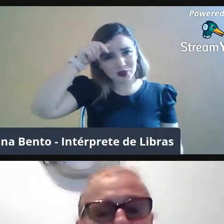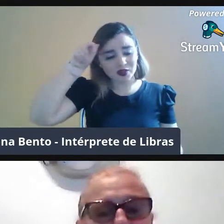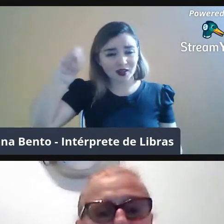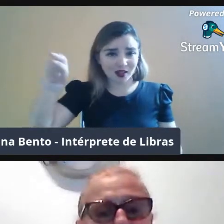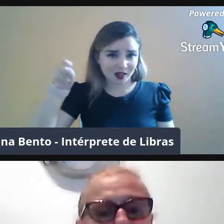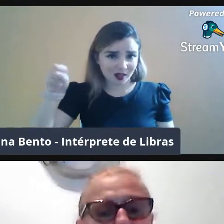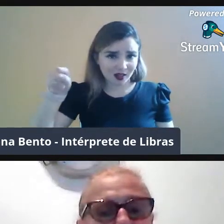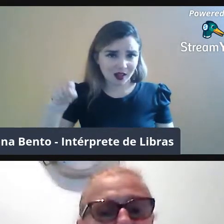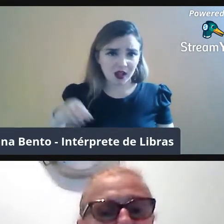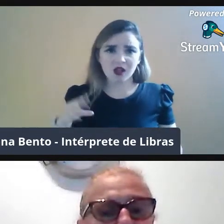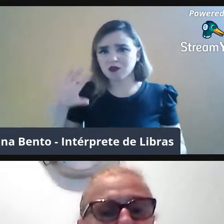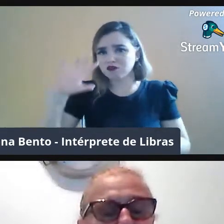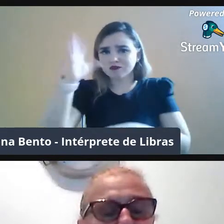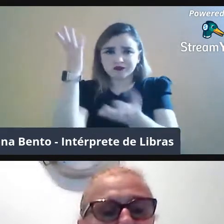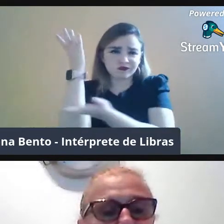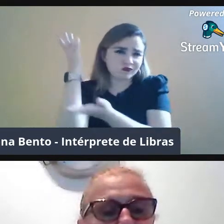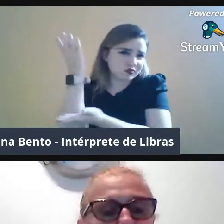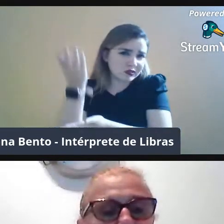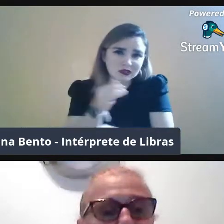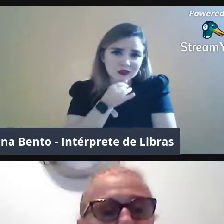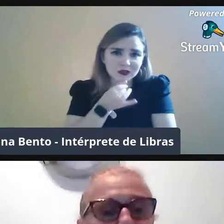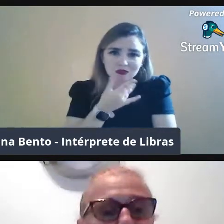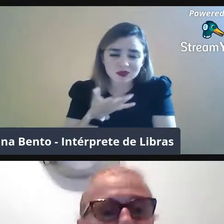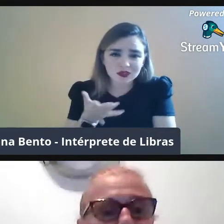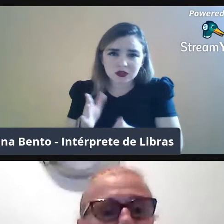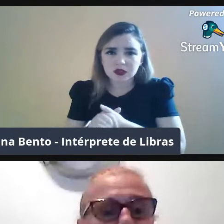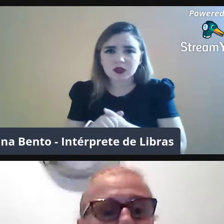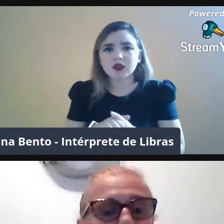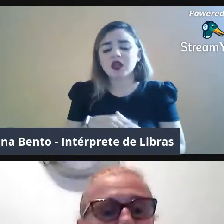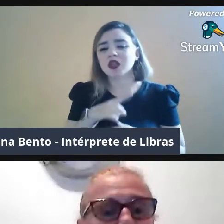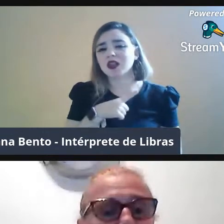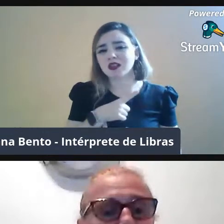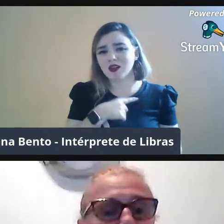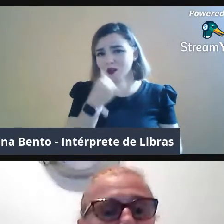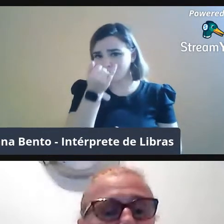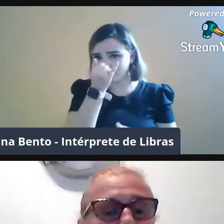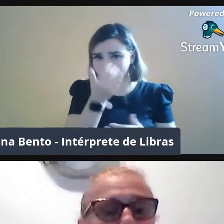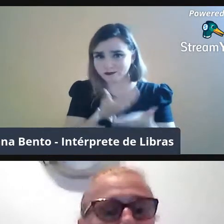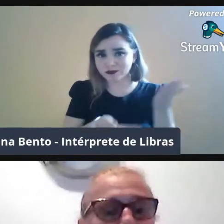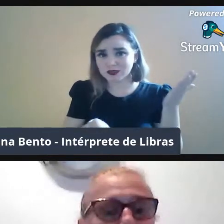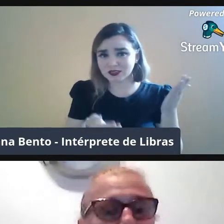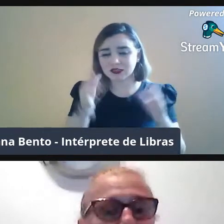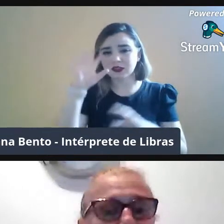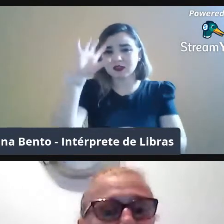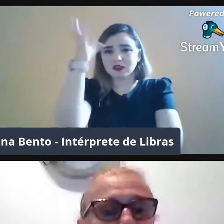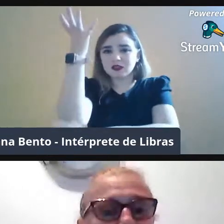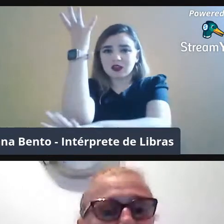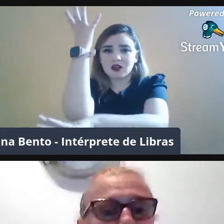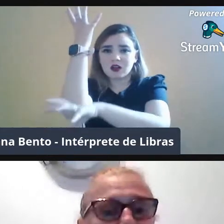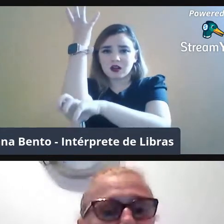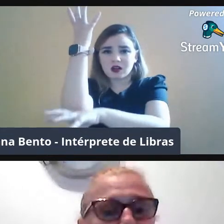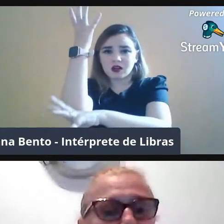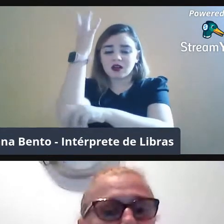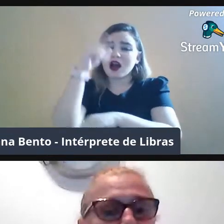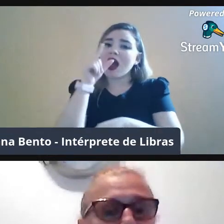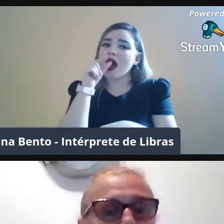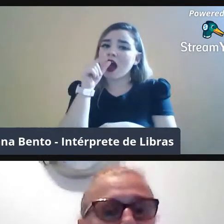Amazônia são desmatadas, você tem o prejuízo hídrico